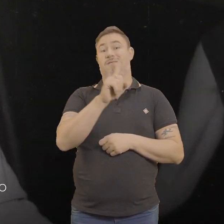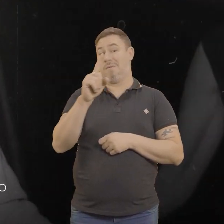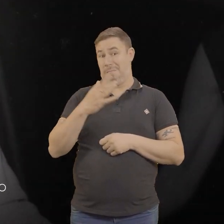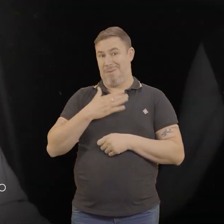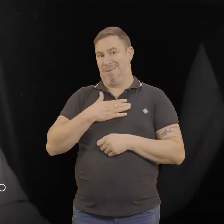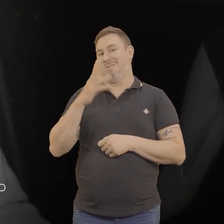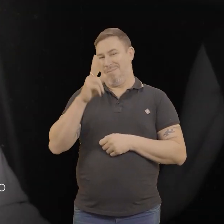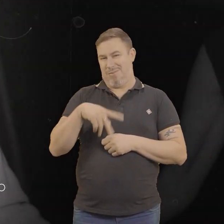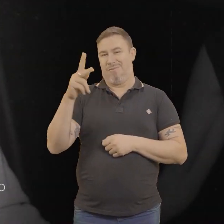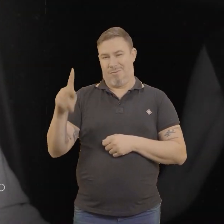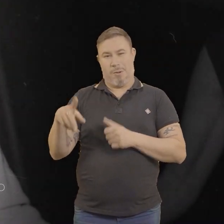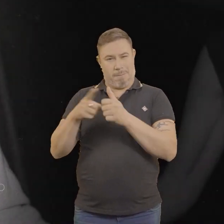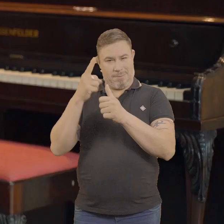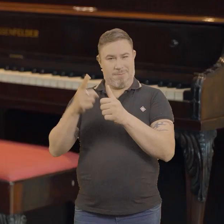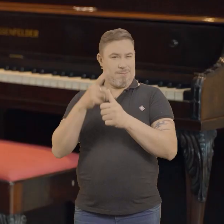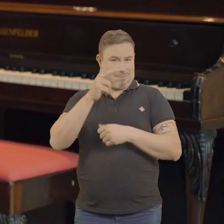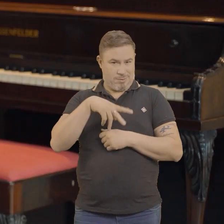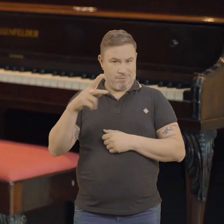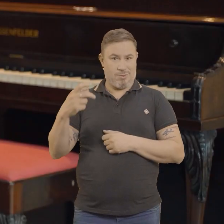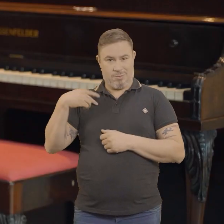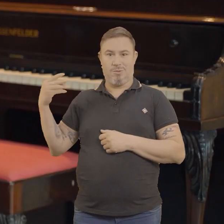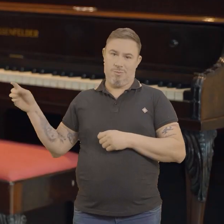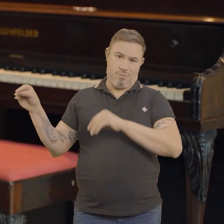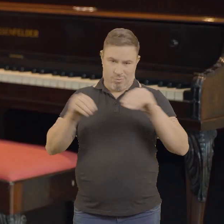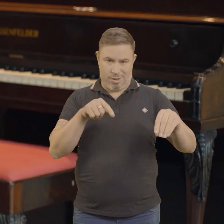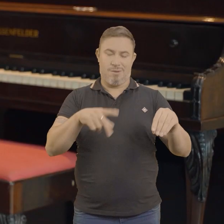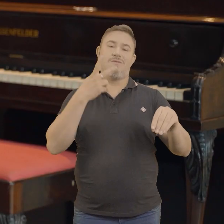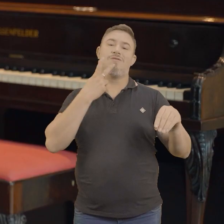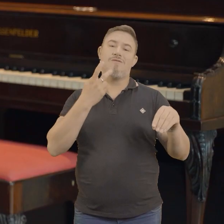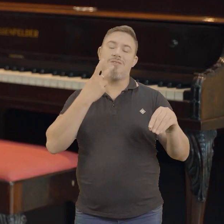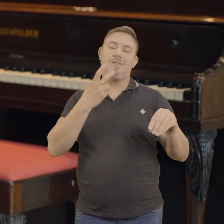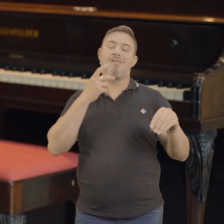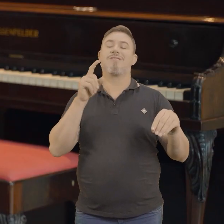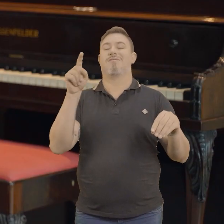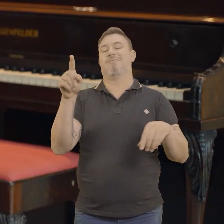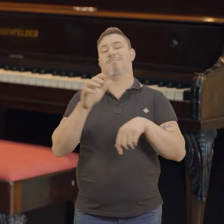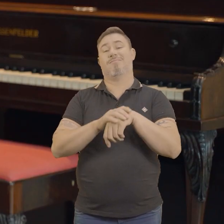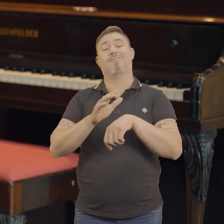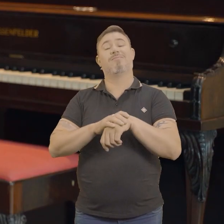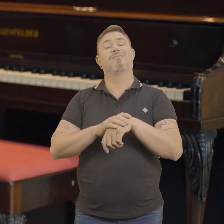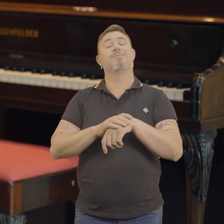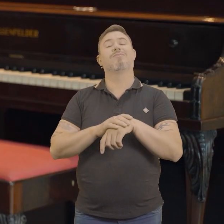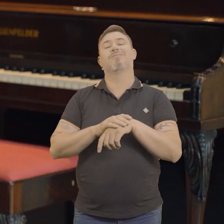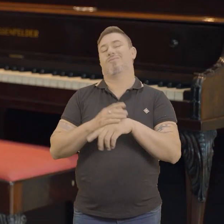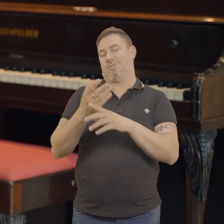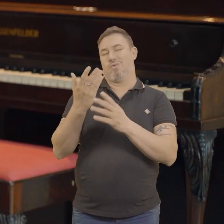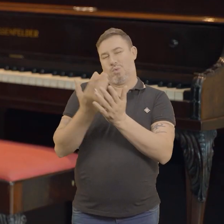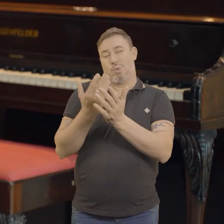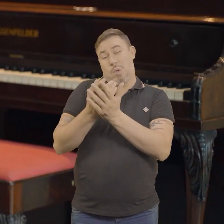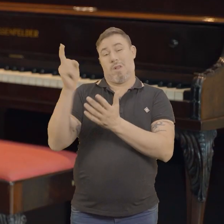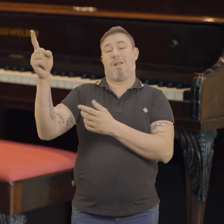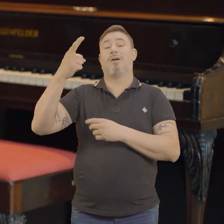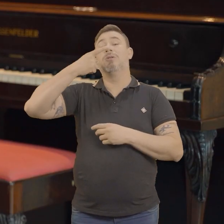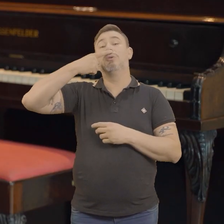minha professora, minha primeira professora quando eu vim morar em Fortaleza. Dona Esté, ela estudou na Suíça. Então,